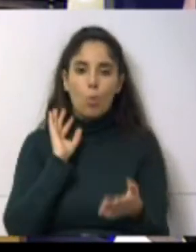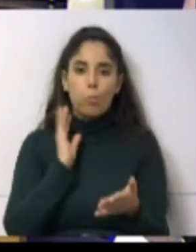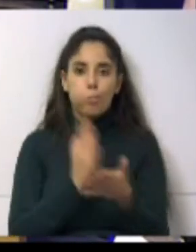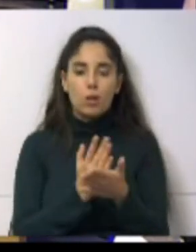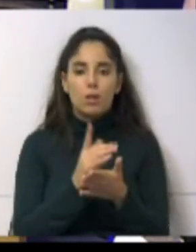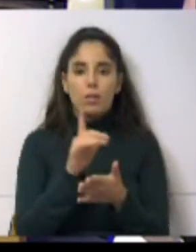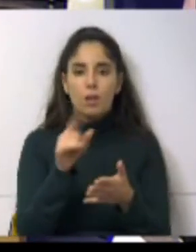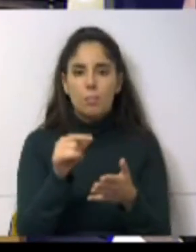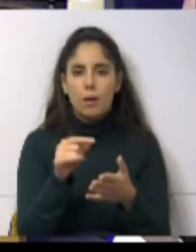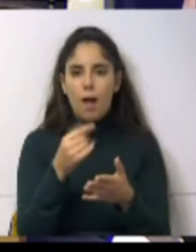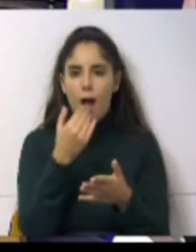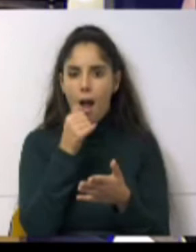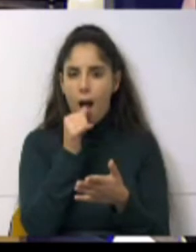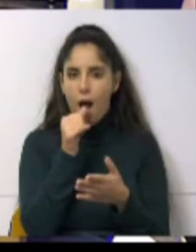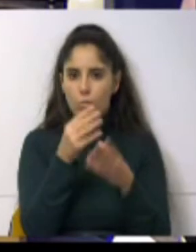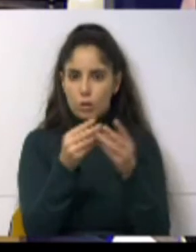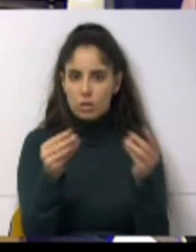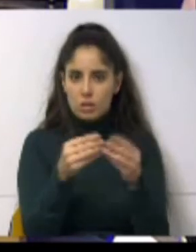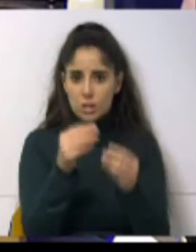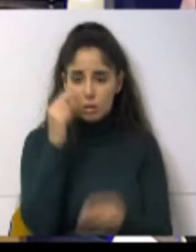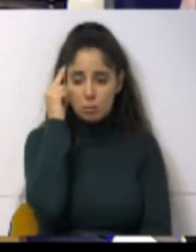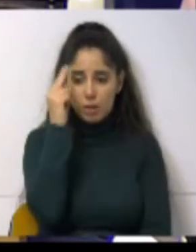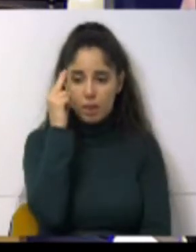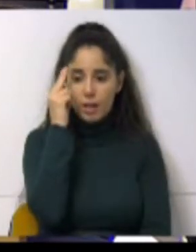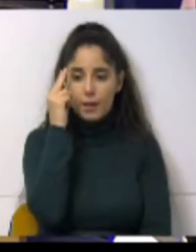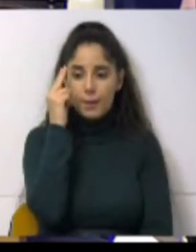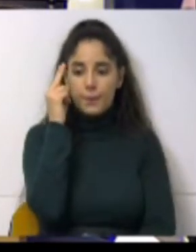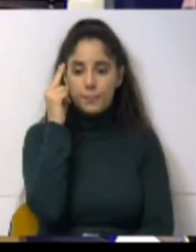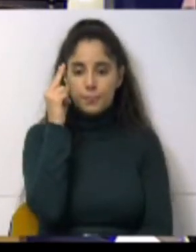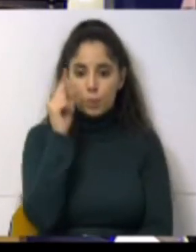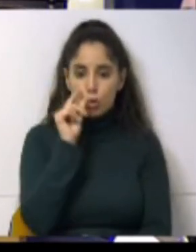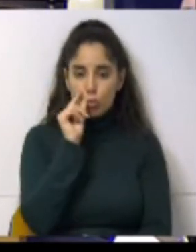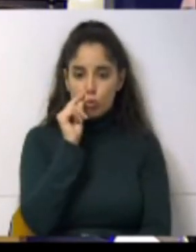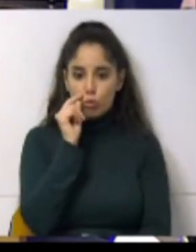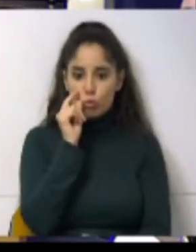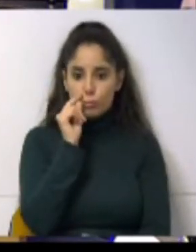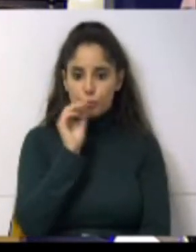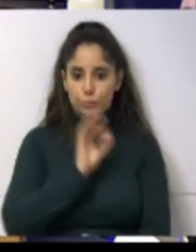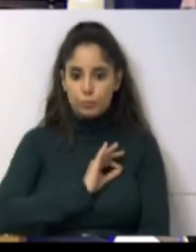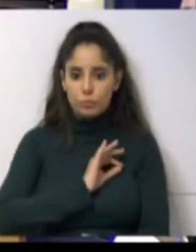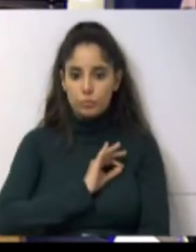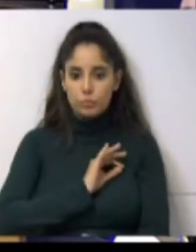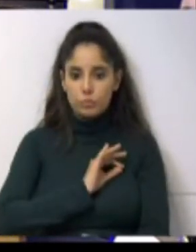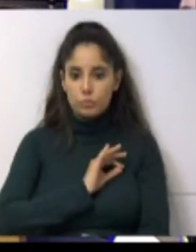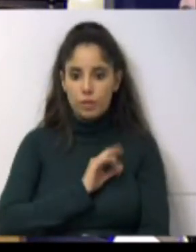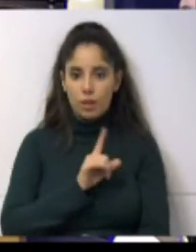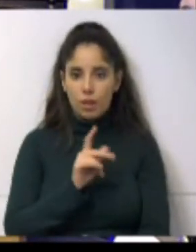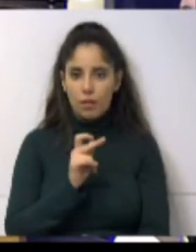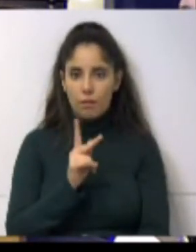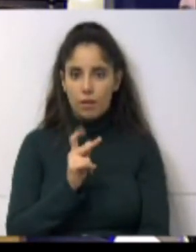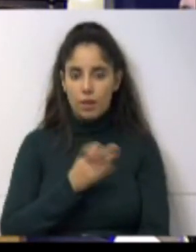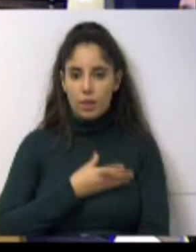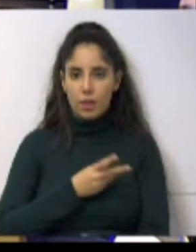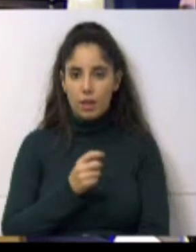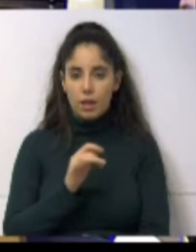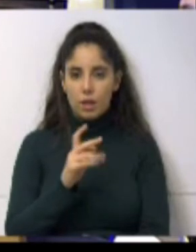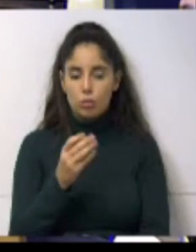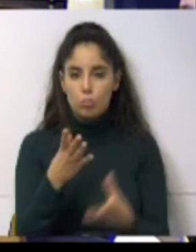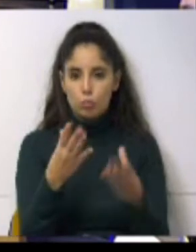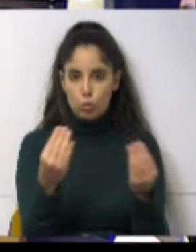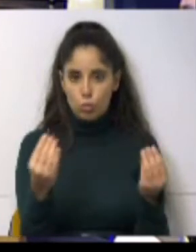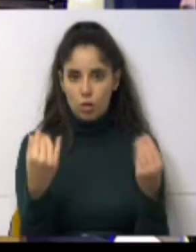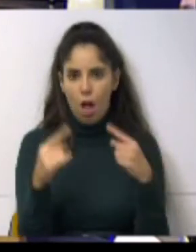também, águas e resíduos da Madeira, os senhores levadeiros, que nós temos muitos, não é? Só que há alguns que